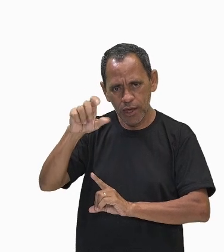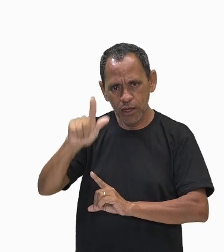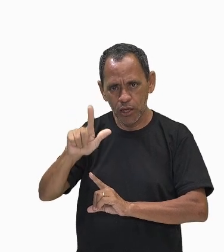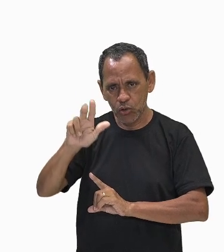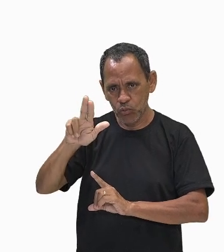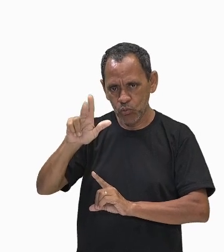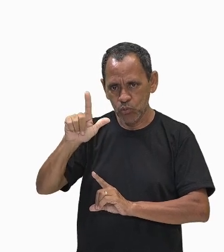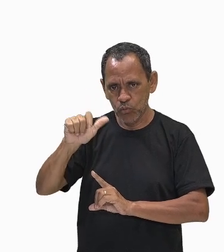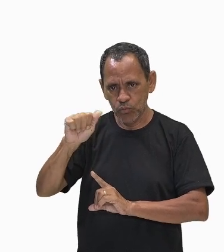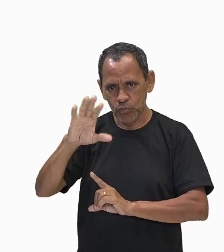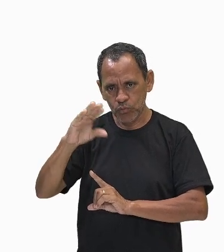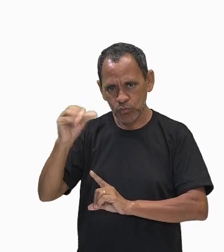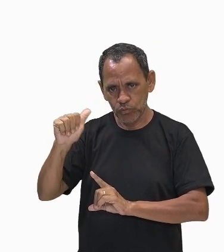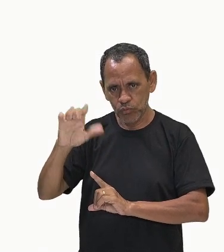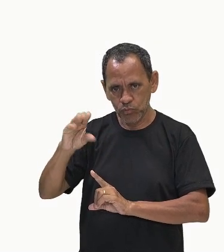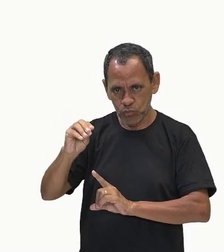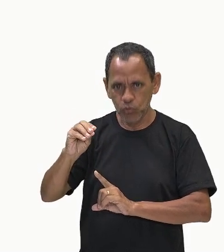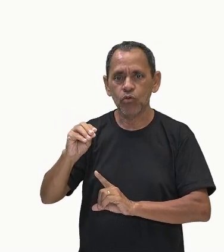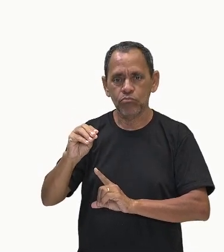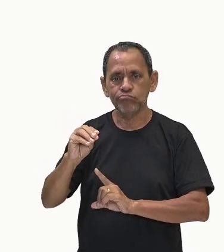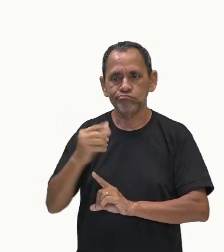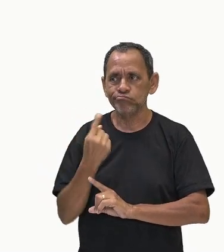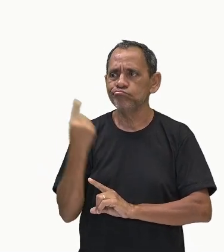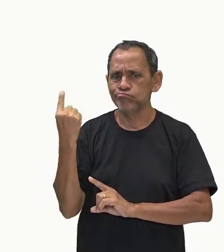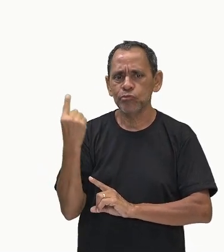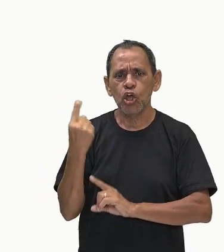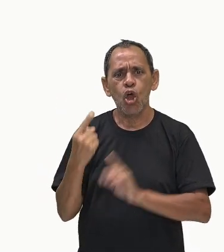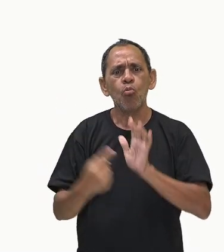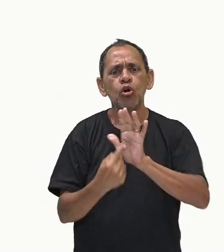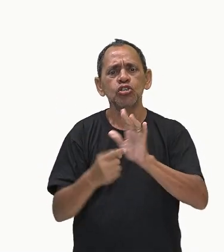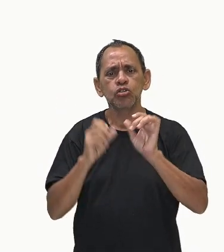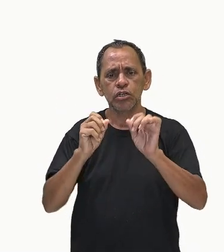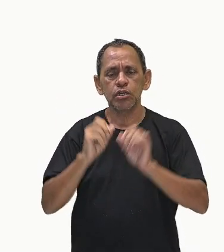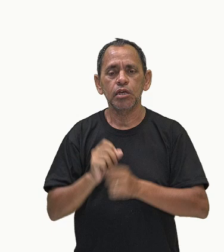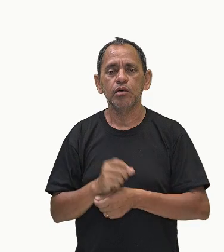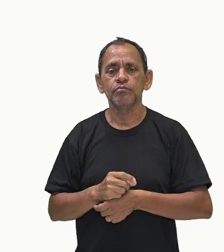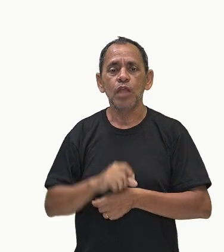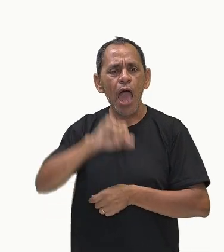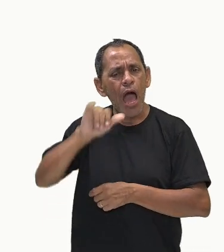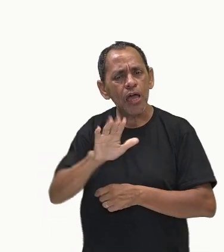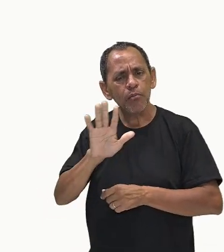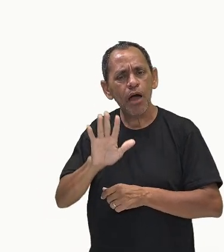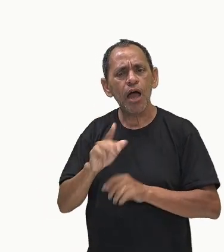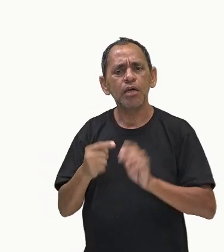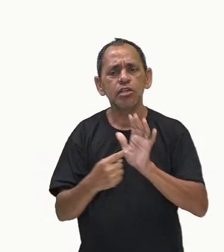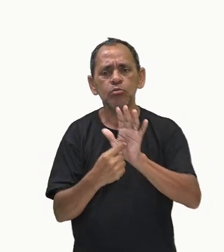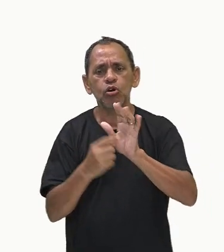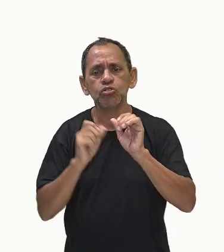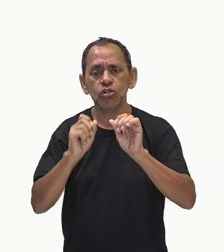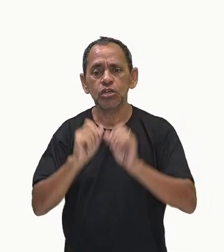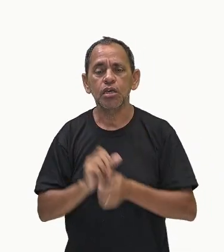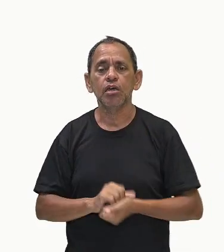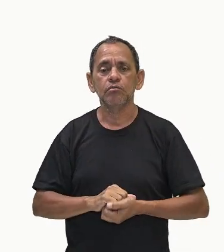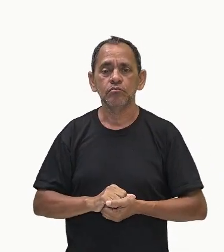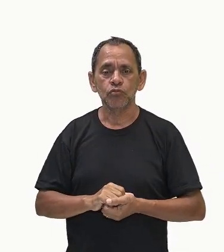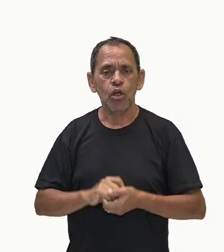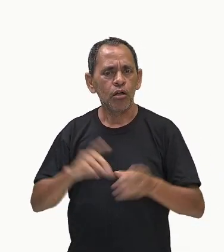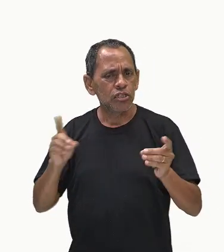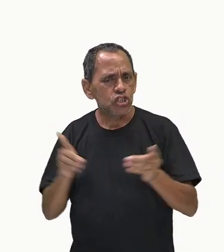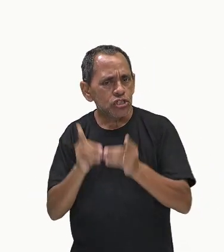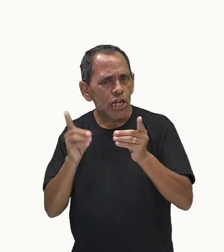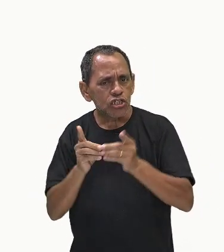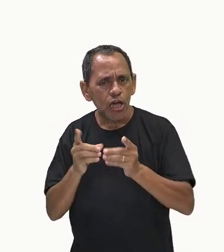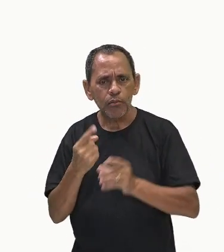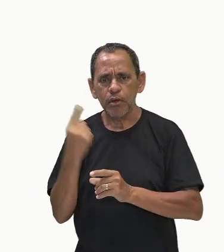sudoríparas. Então, aqui eu estou mostrando um esquema didático para vocês daqueles nossos famosos esquemas. Não quer dizer que quando a gente